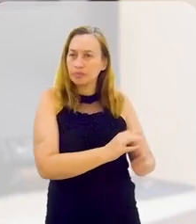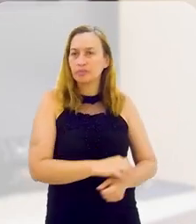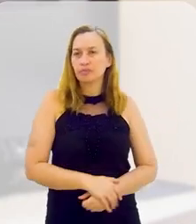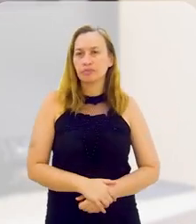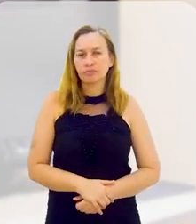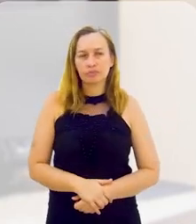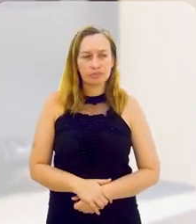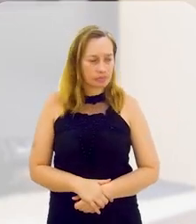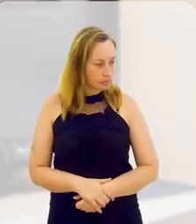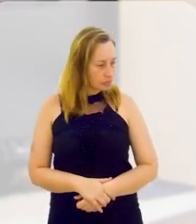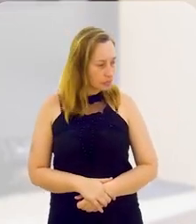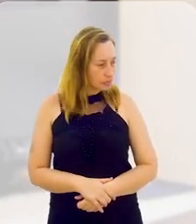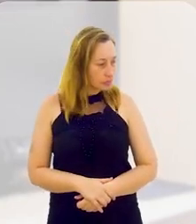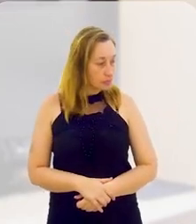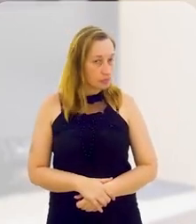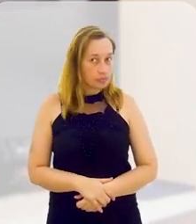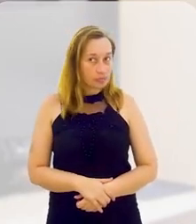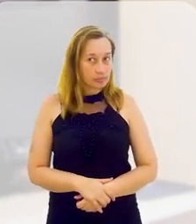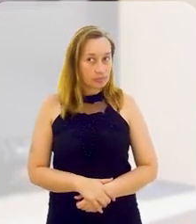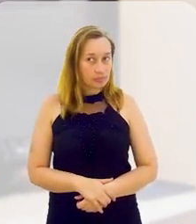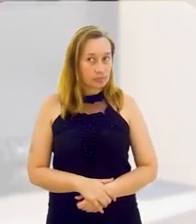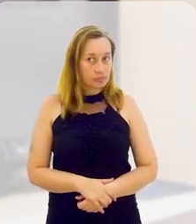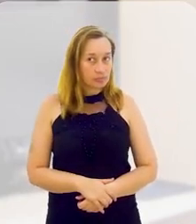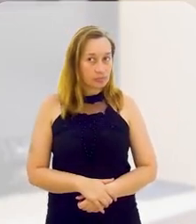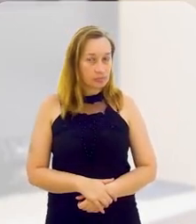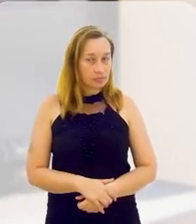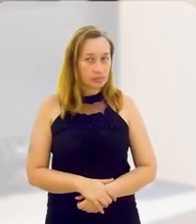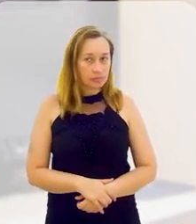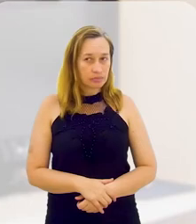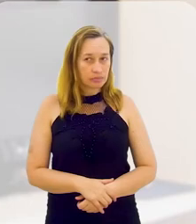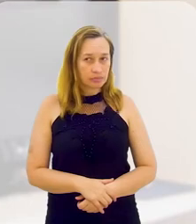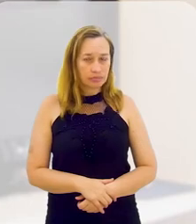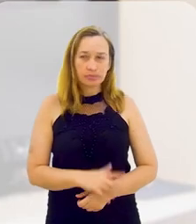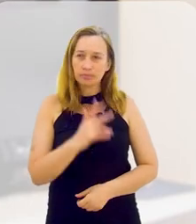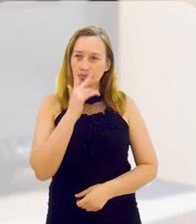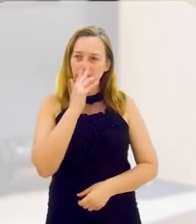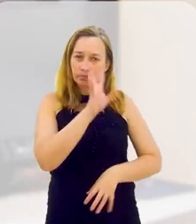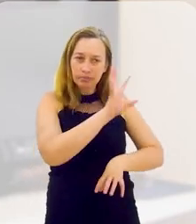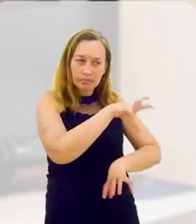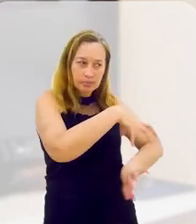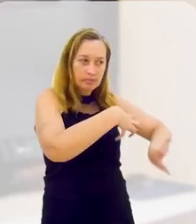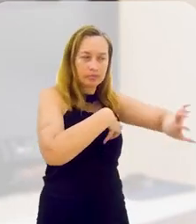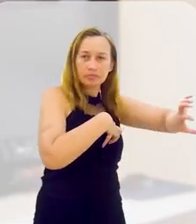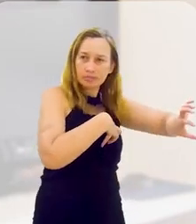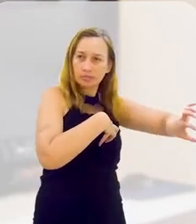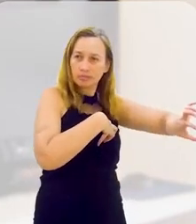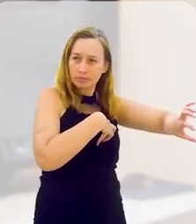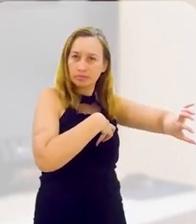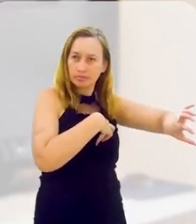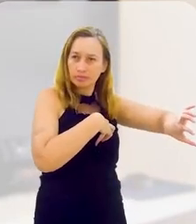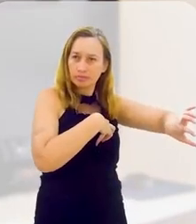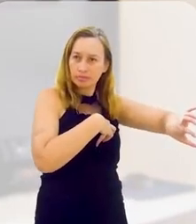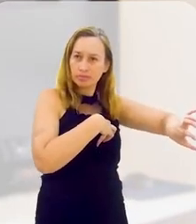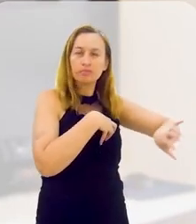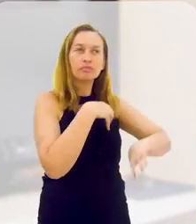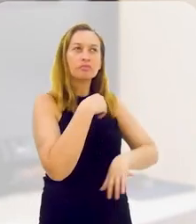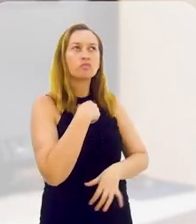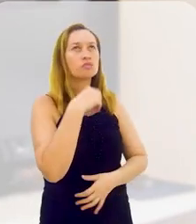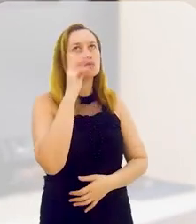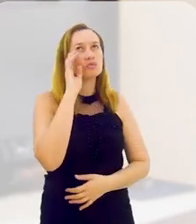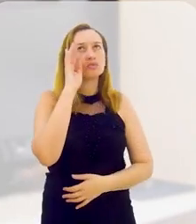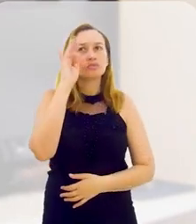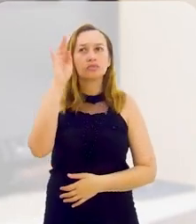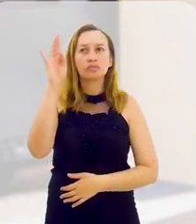estava vendendo cachorro-quente. E aí eu me transportei é como se eu me transportasse para ela. E aí eu